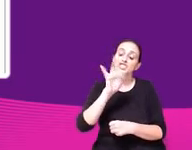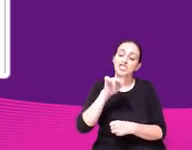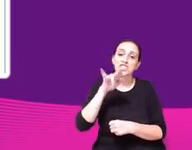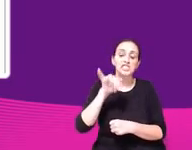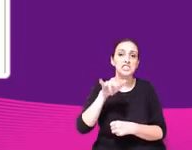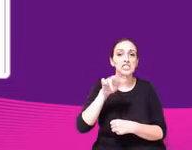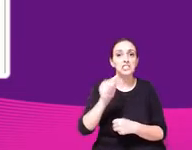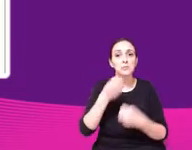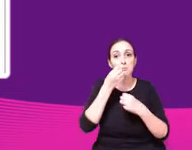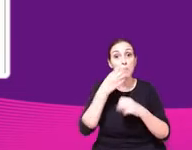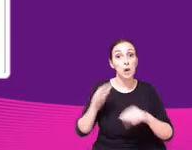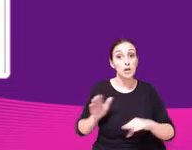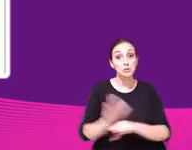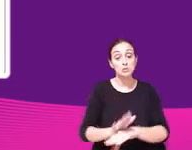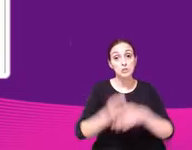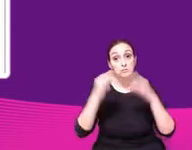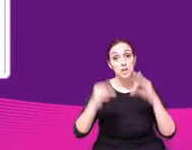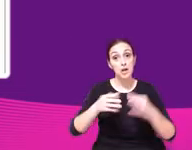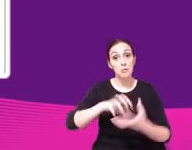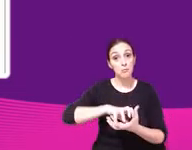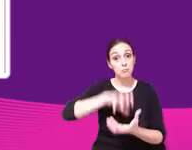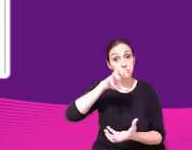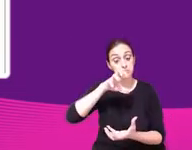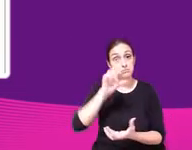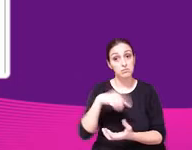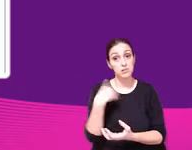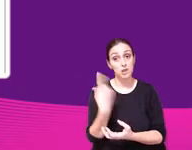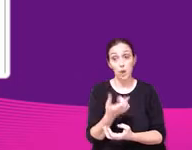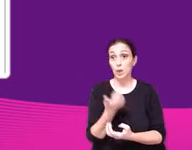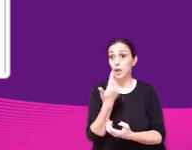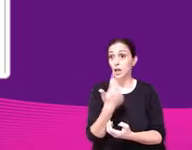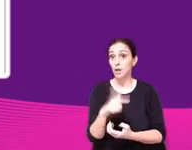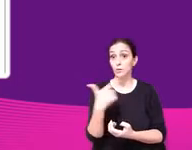ajuda, mesmo idosos. Nós não temos mais